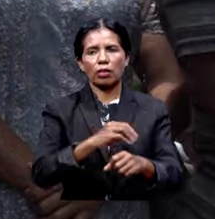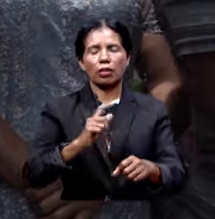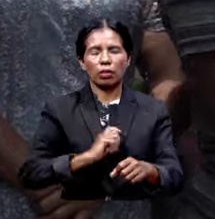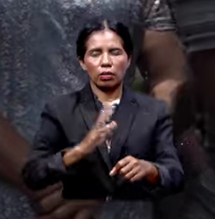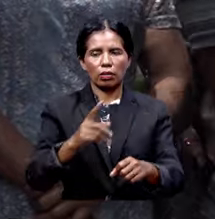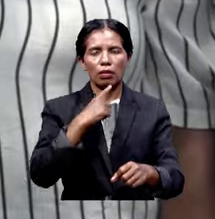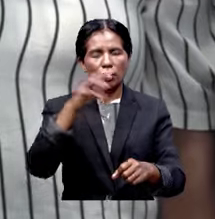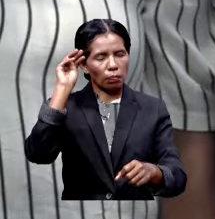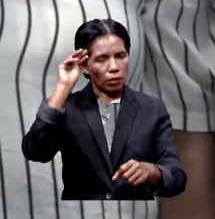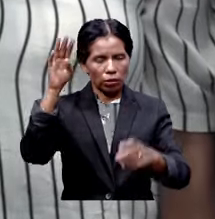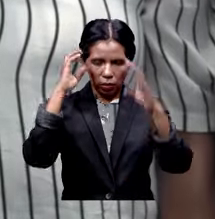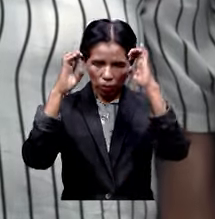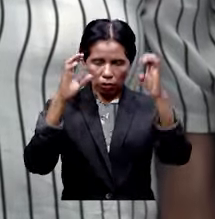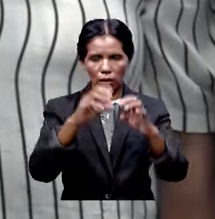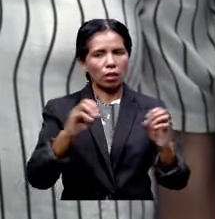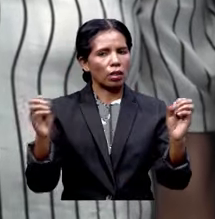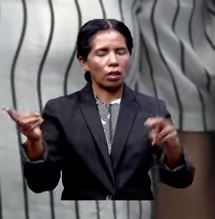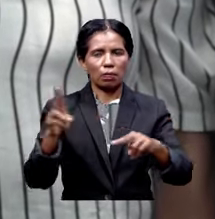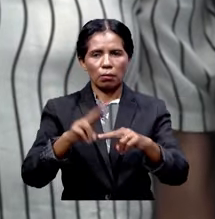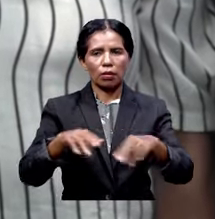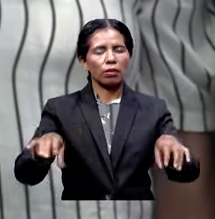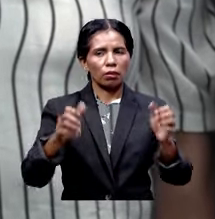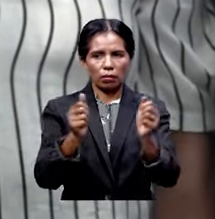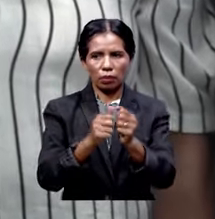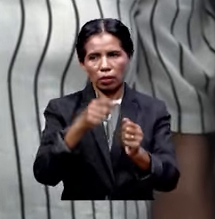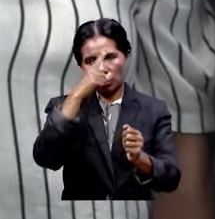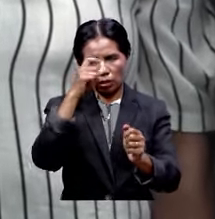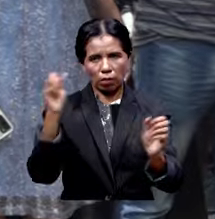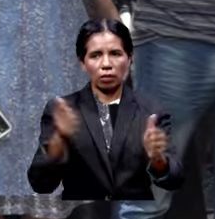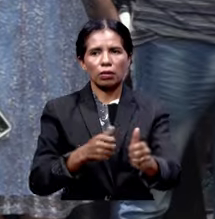a ministra da Educação, Nebela estende Sira no contrato, também lá